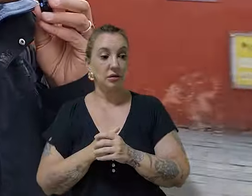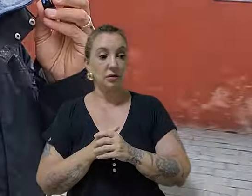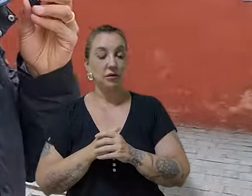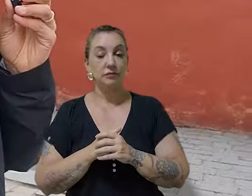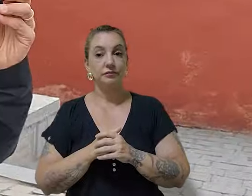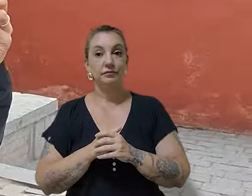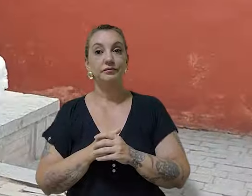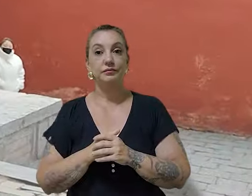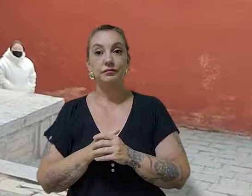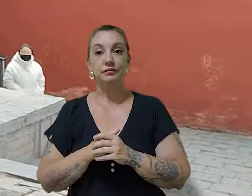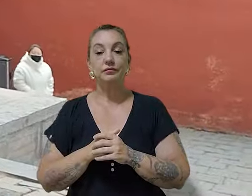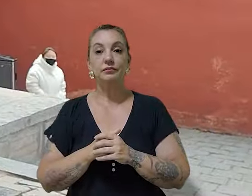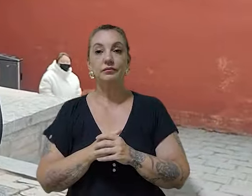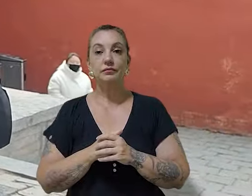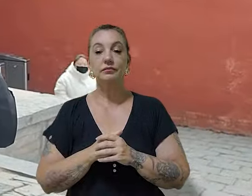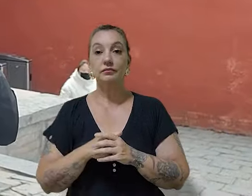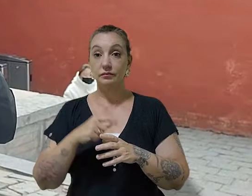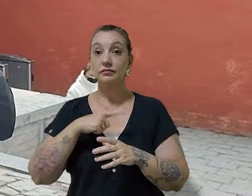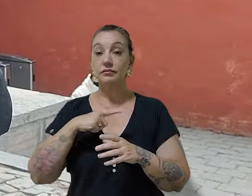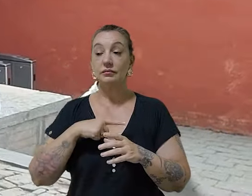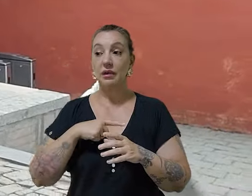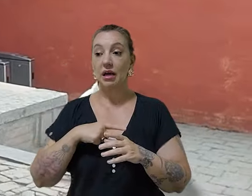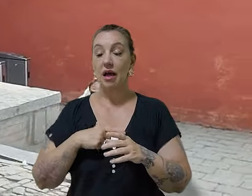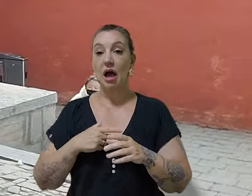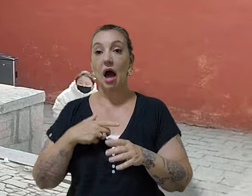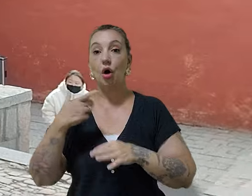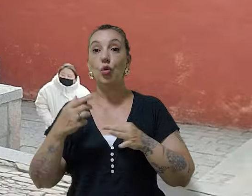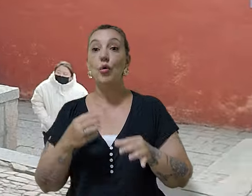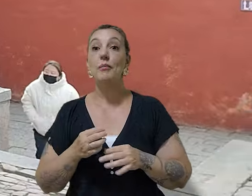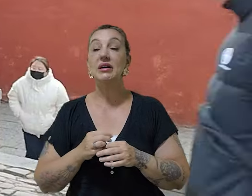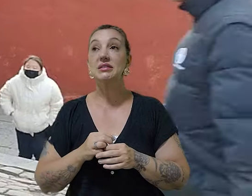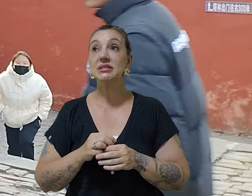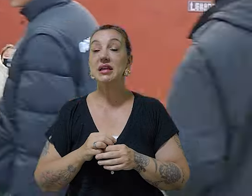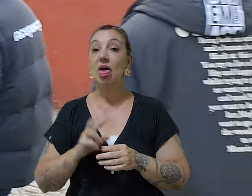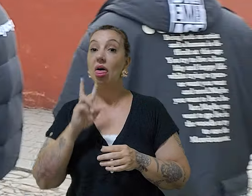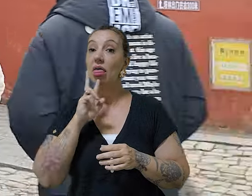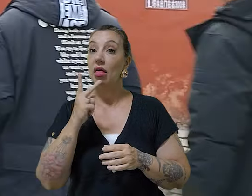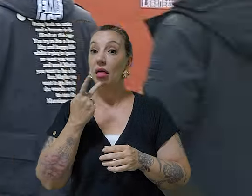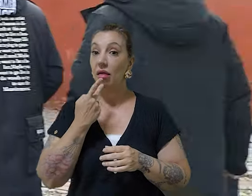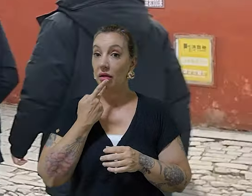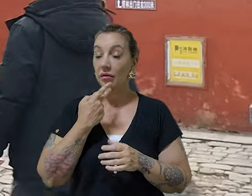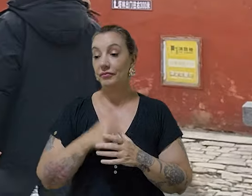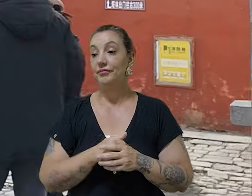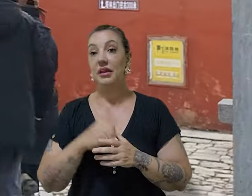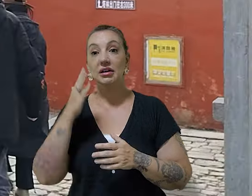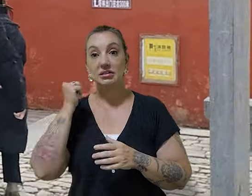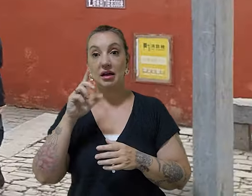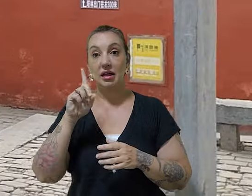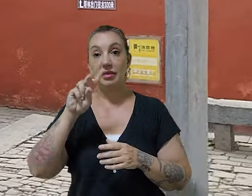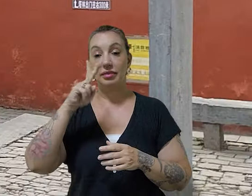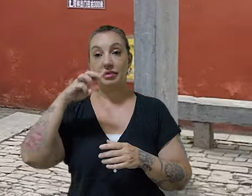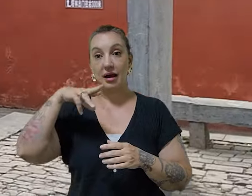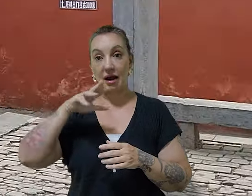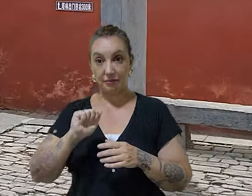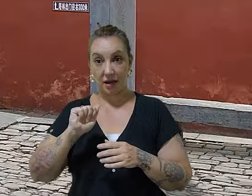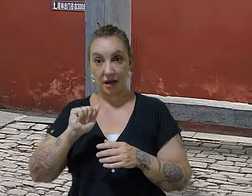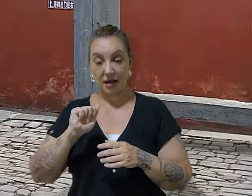É outra parte da história que tem controvérsias, né? Porque a gente sabe que Bodhidharma Tamo, como a gente